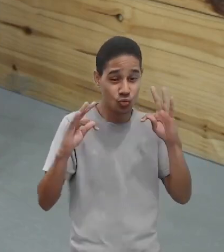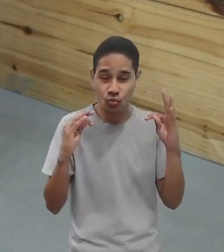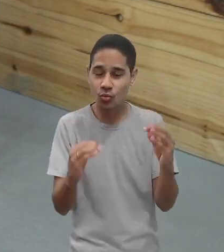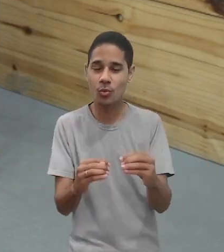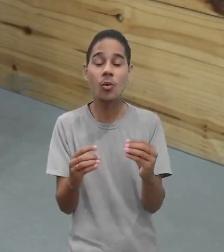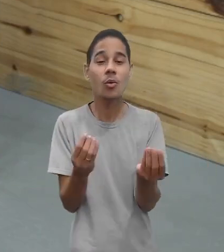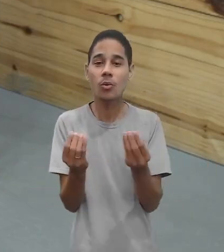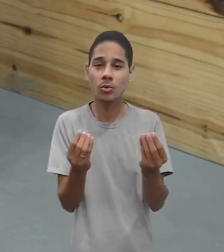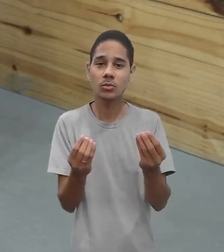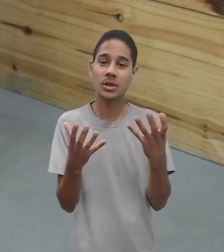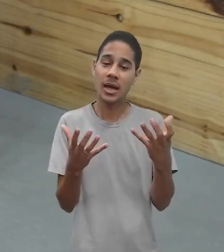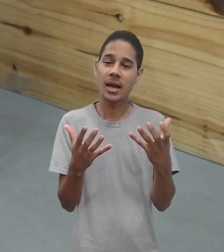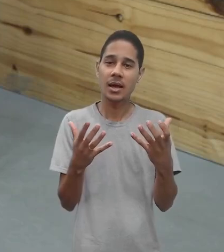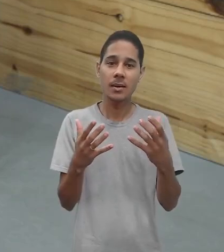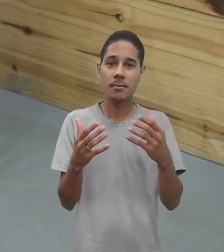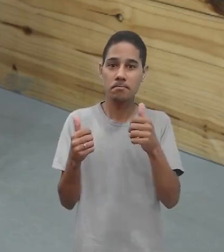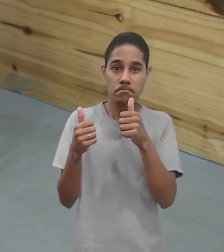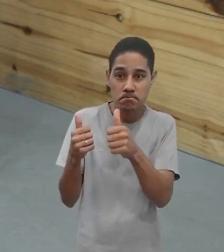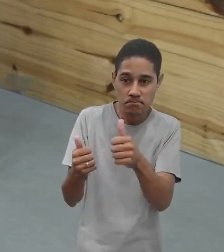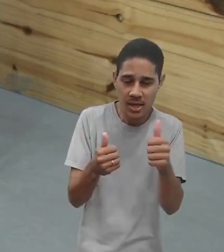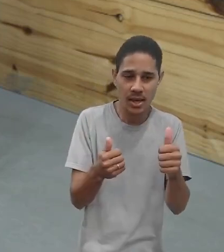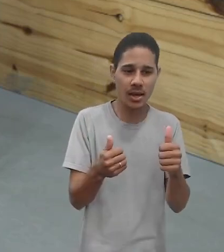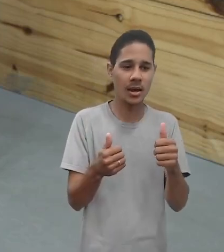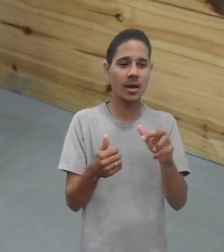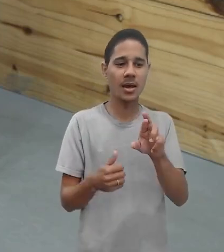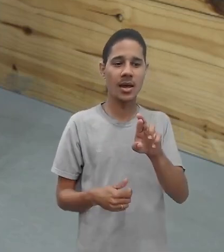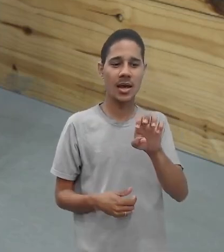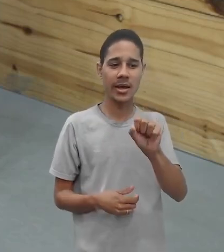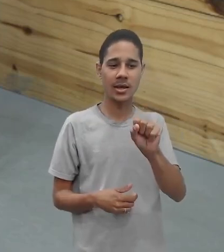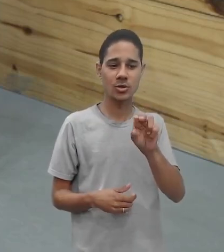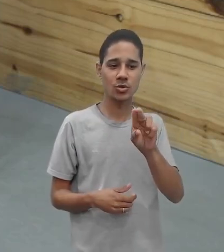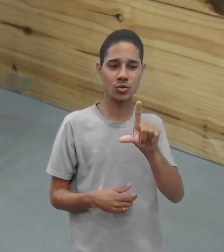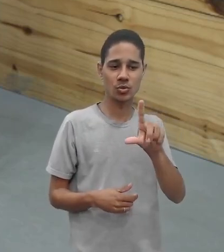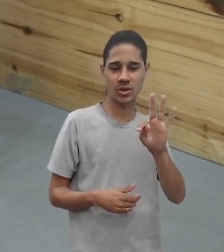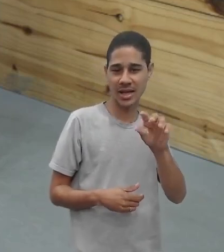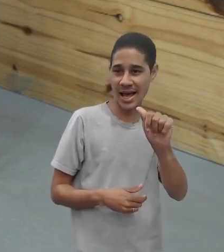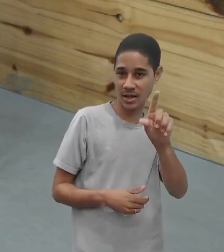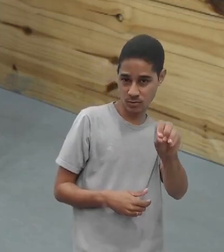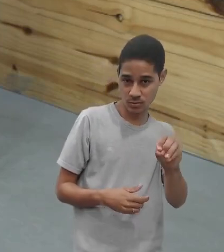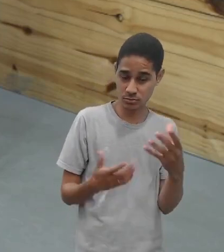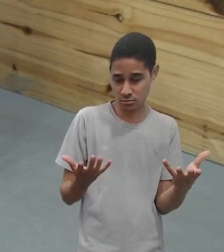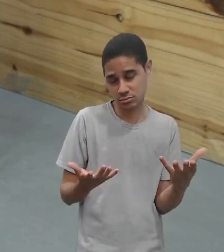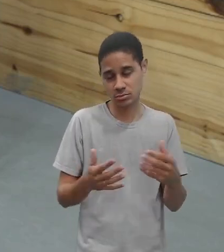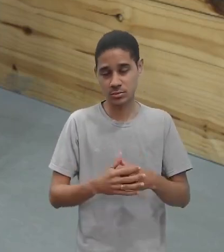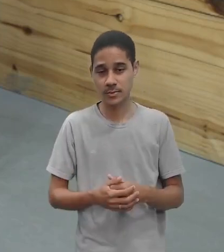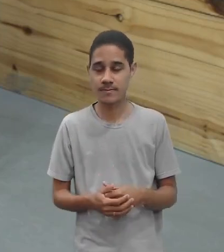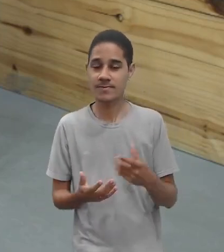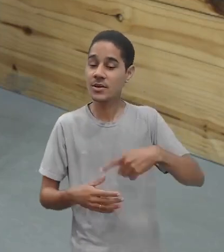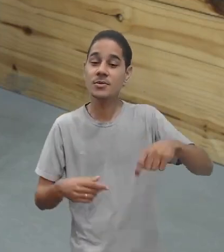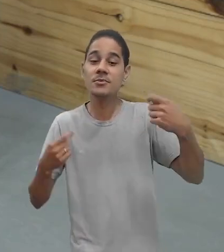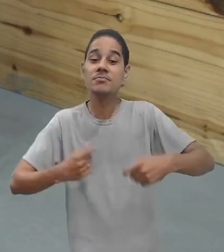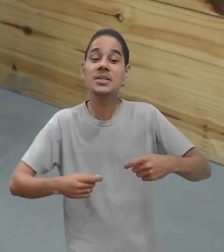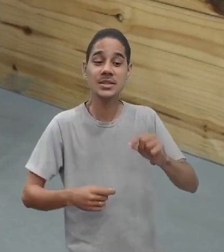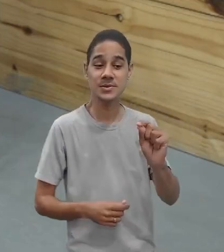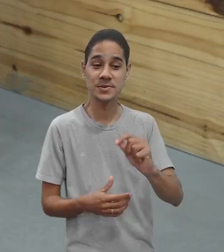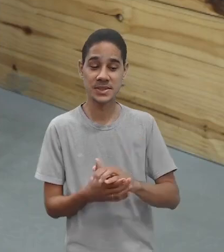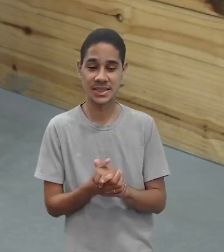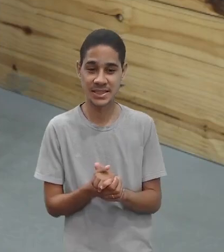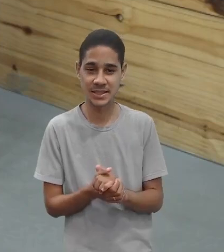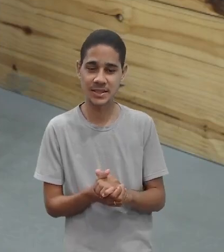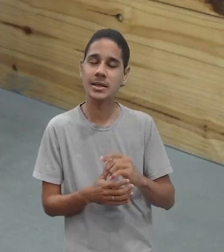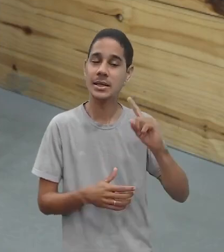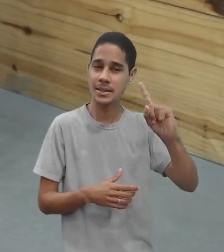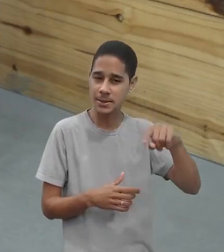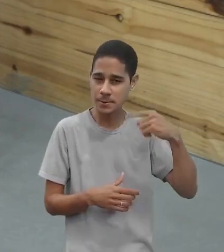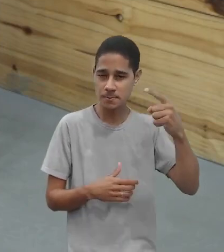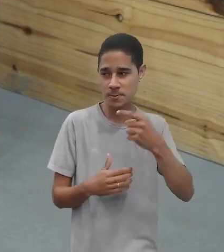ela quer o quê? Resultado. É o que ela precisa. Então, e aí, o que é preciso para a gente ter? Vamos lá, vamos adiante, porque daqui a pouco a gente vai